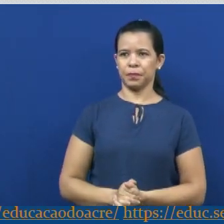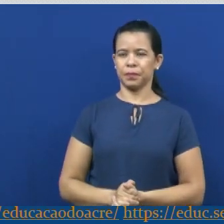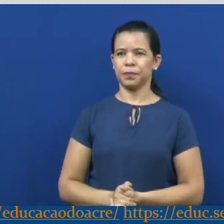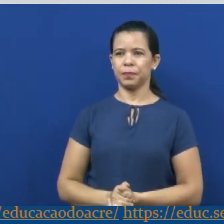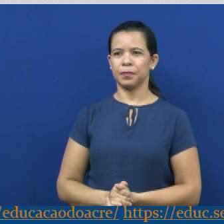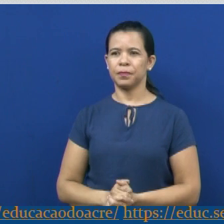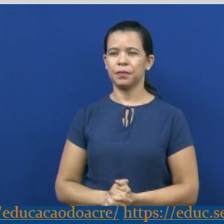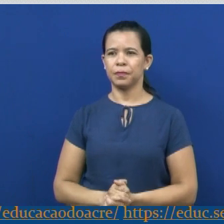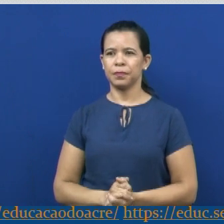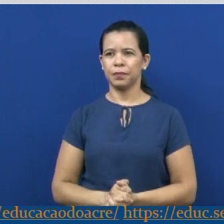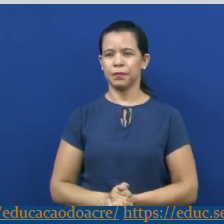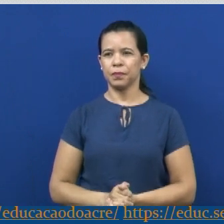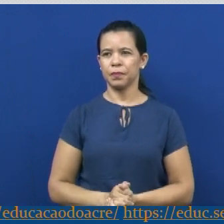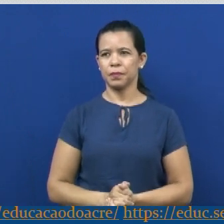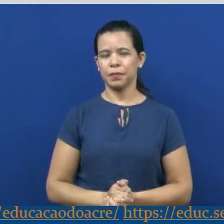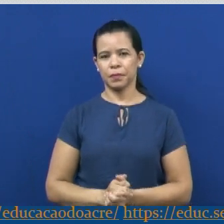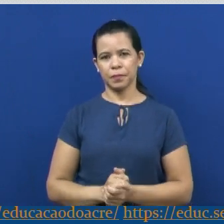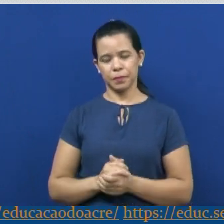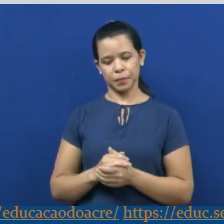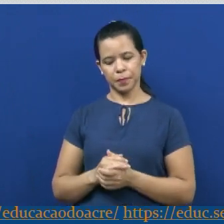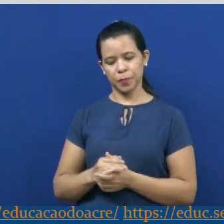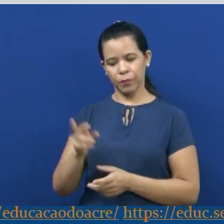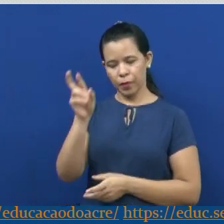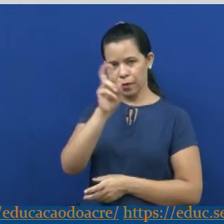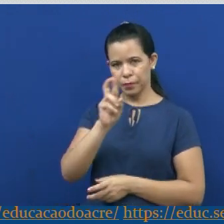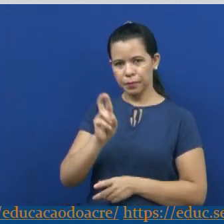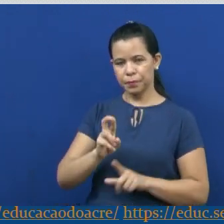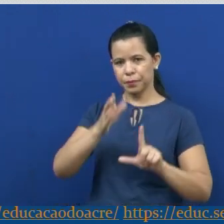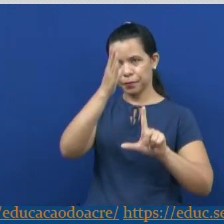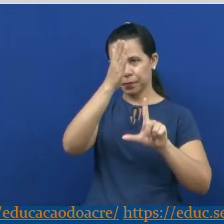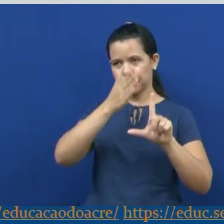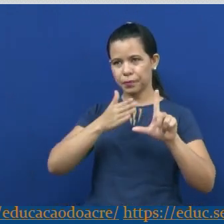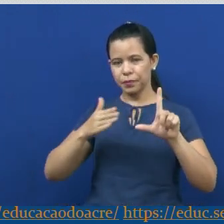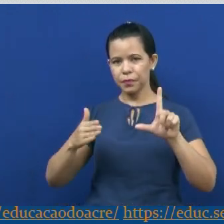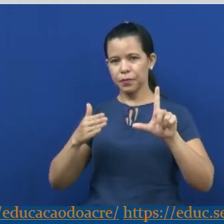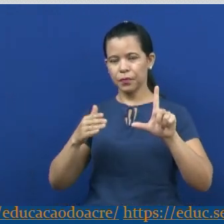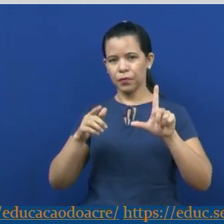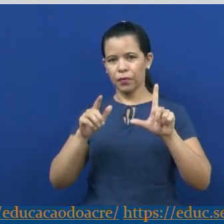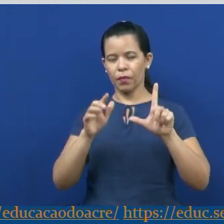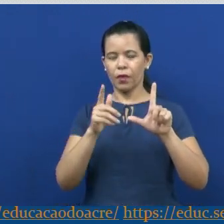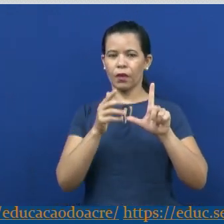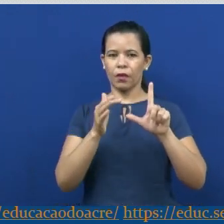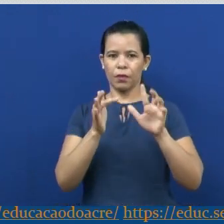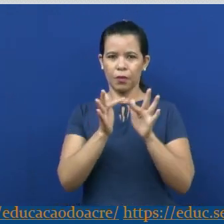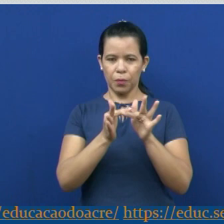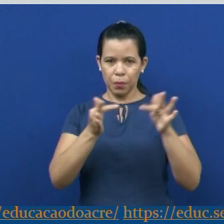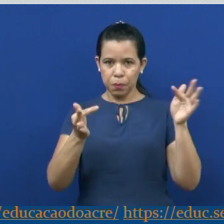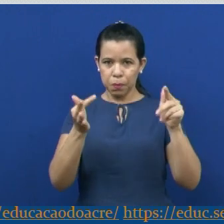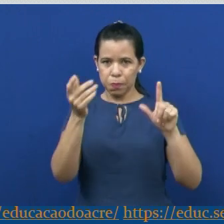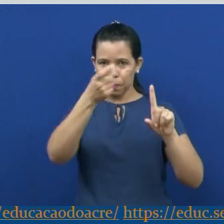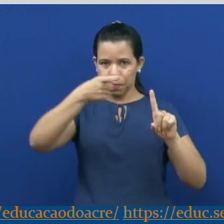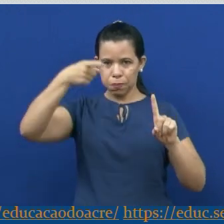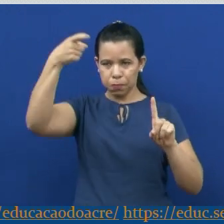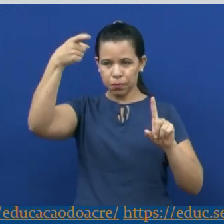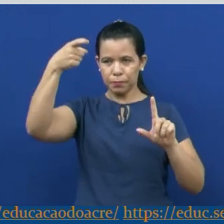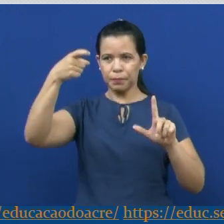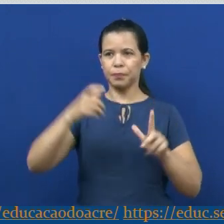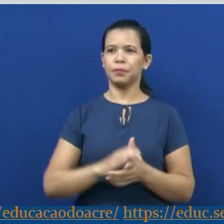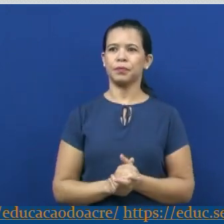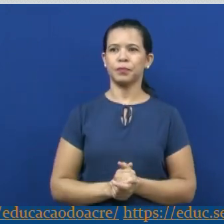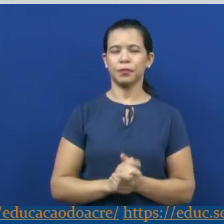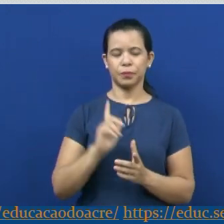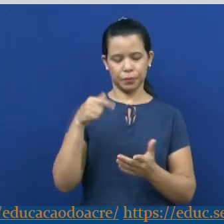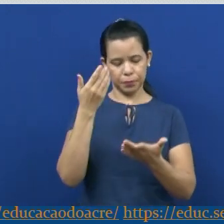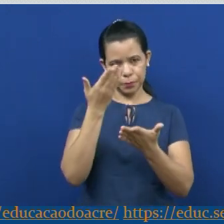Então, observe o gráfico cartesiano da função exponencial. Nesse caso, o nosso estudo em relação